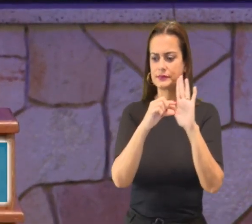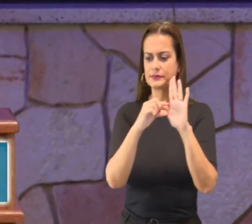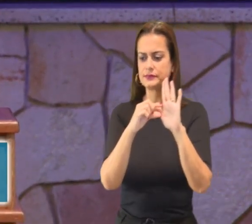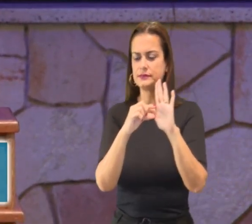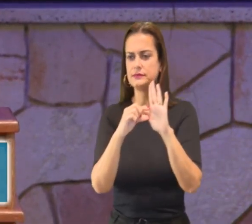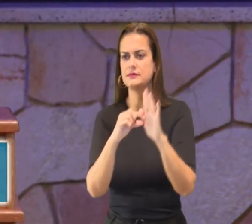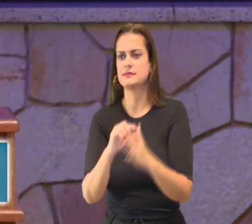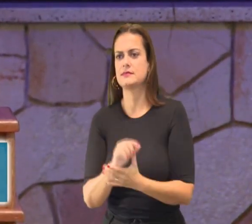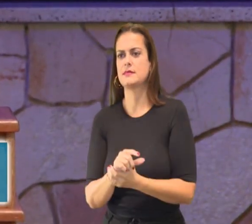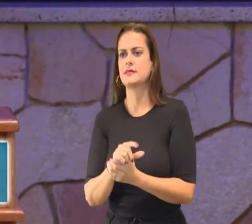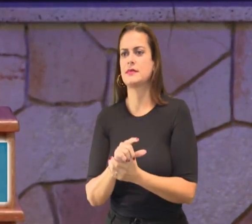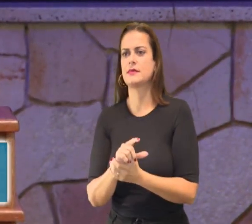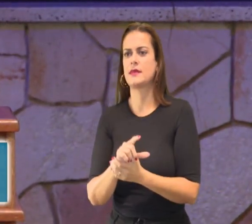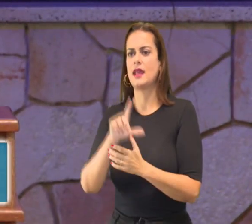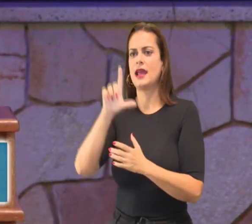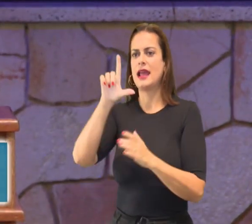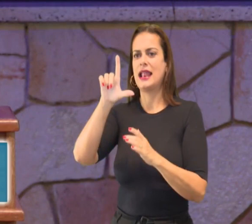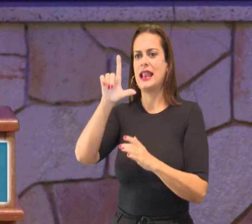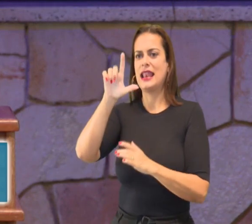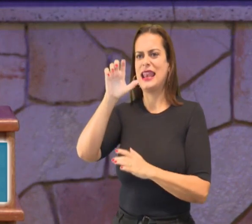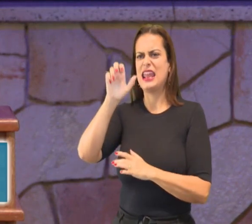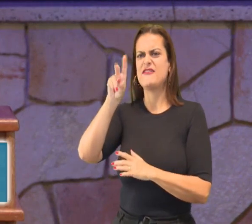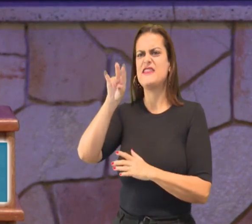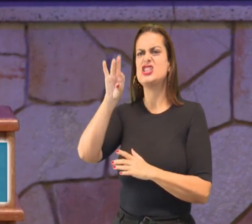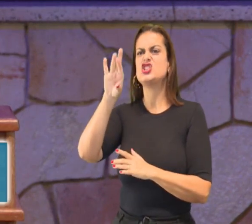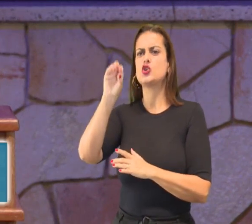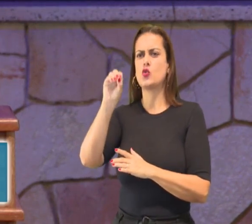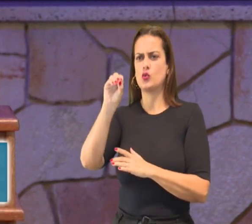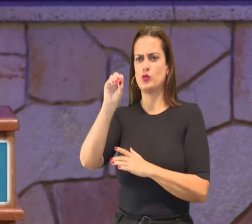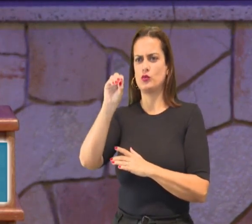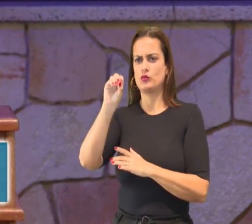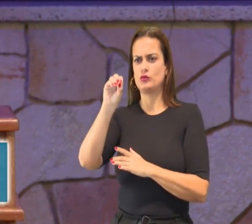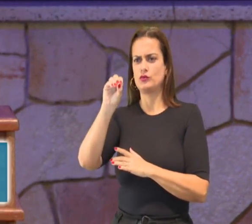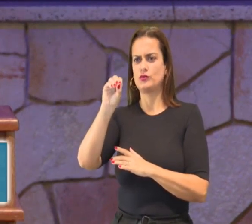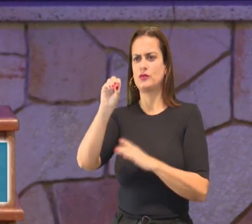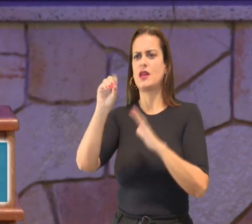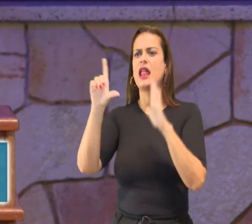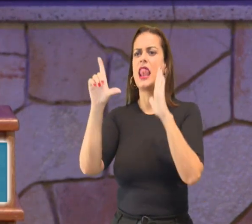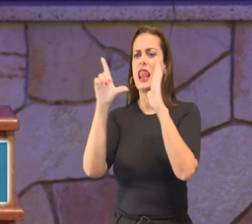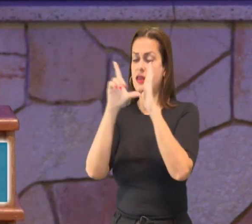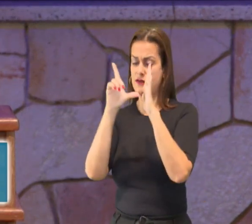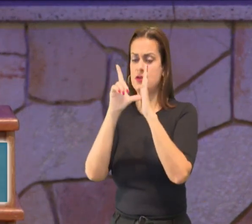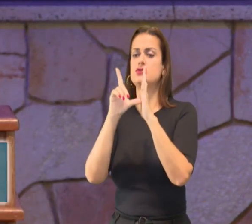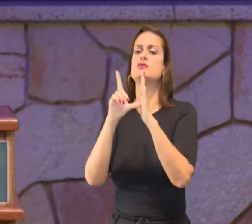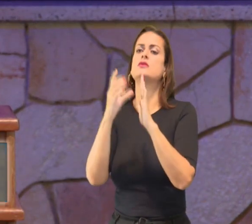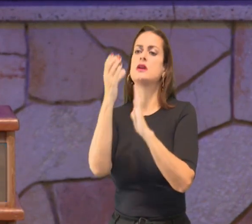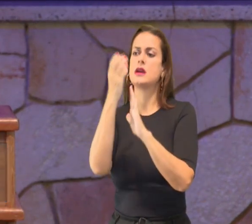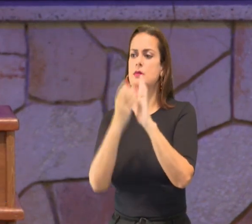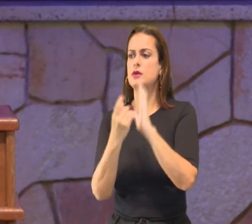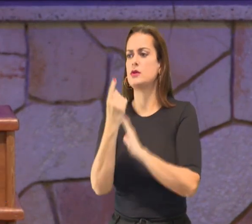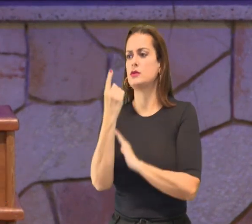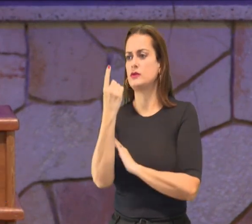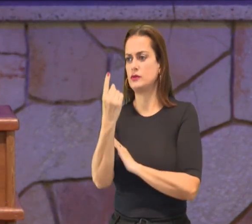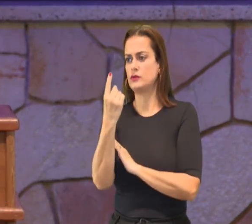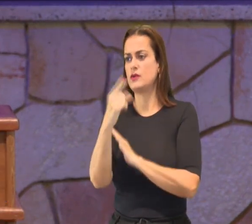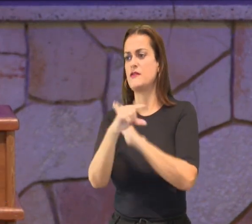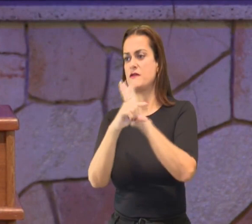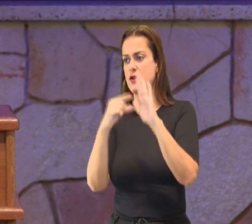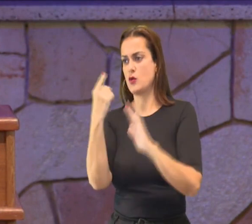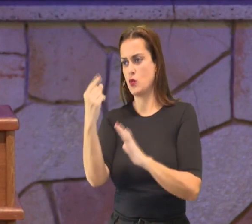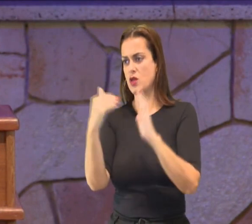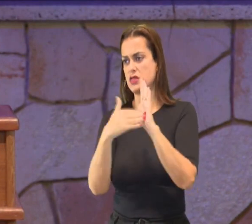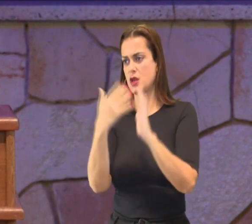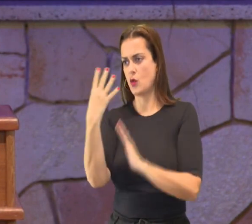O livro de Levítico, no capítulo de número 1, os versos de 1 a 4. A tenda